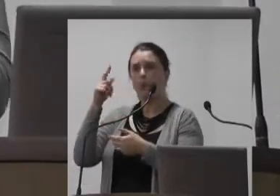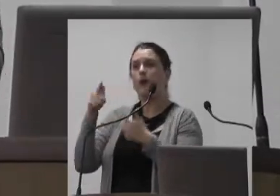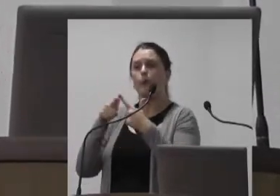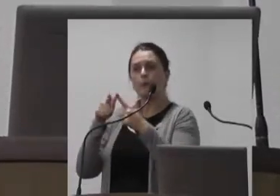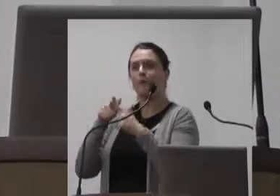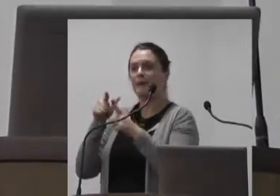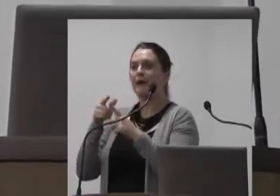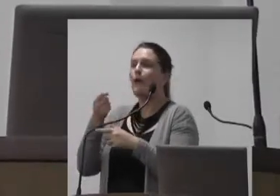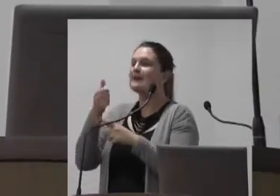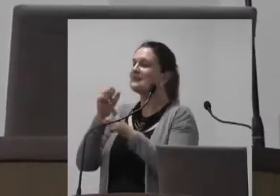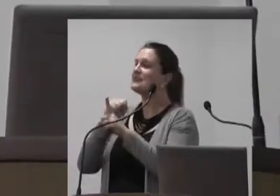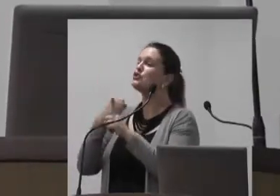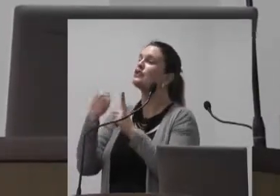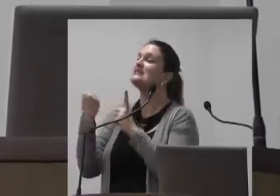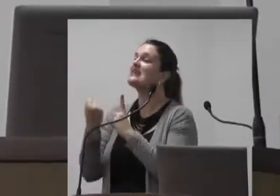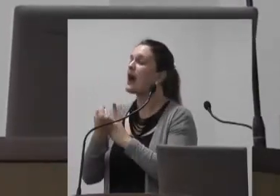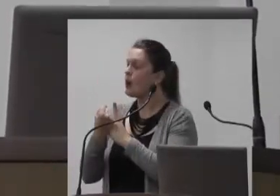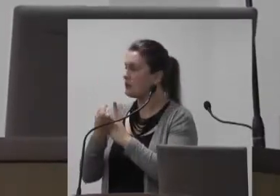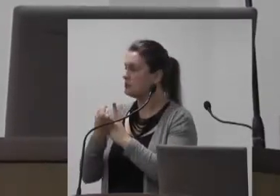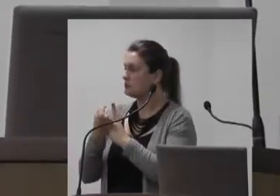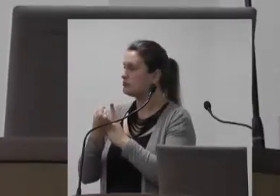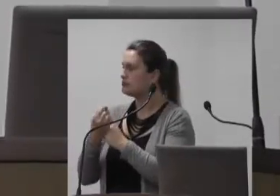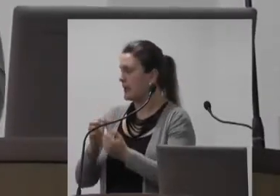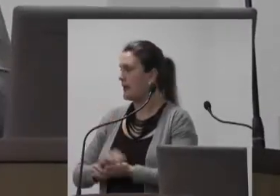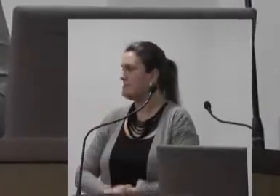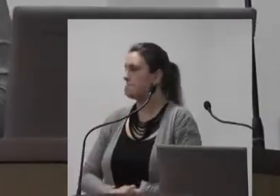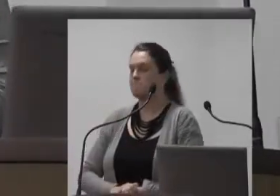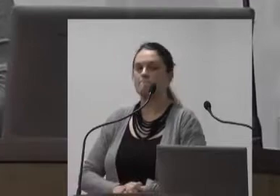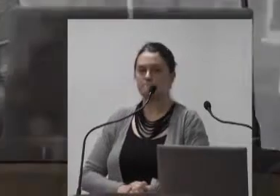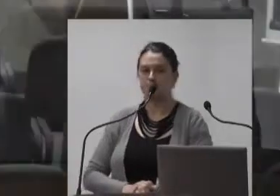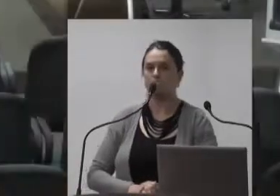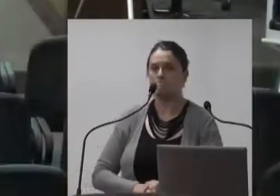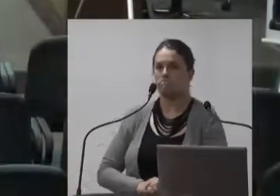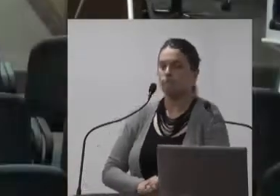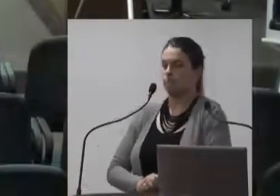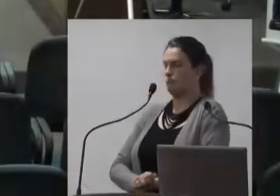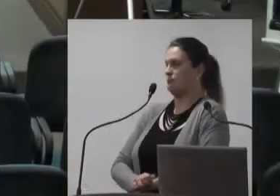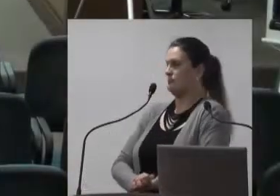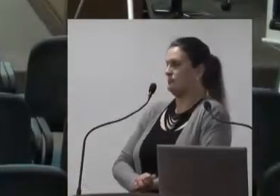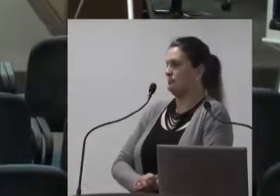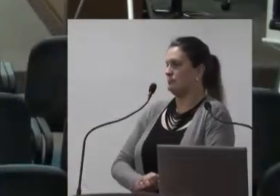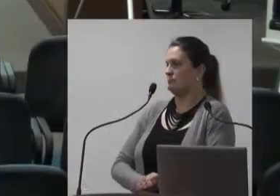Então, é um problema quase que social, né?